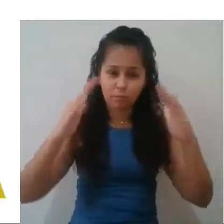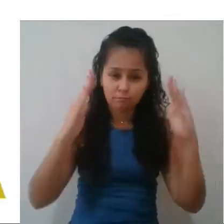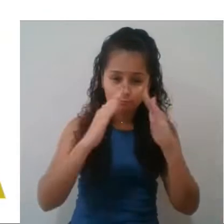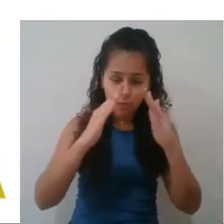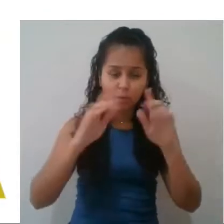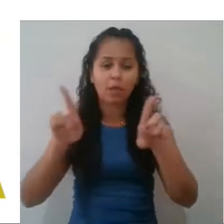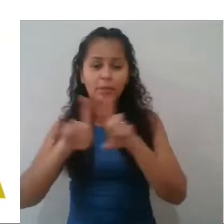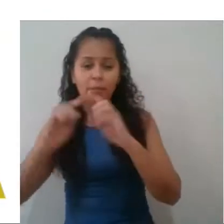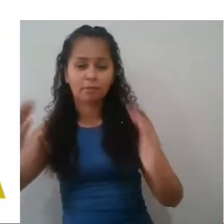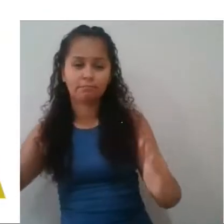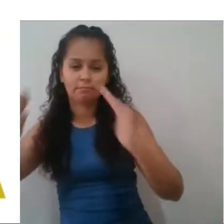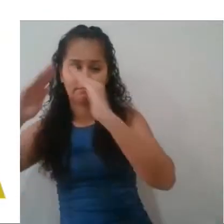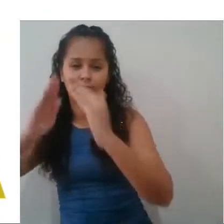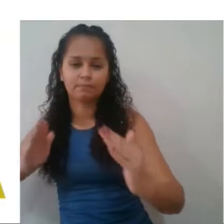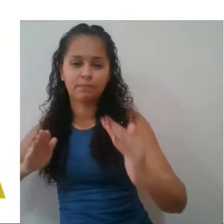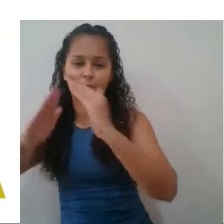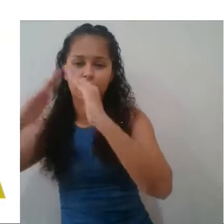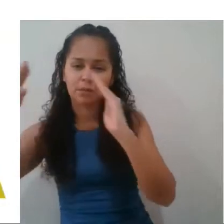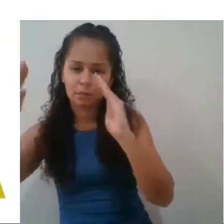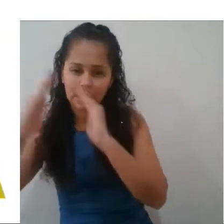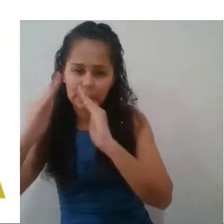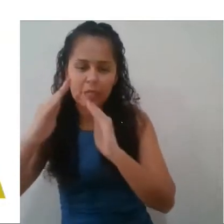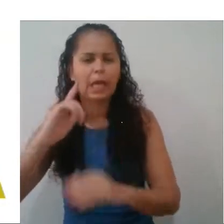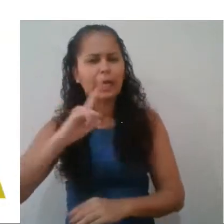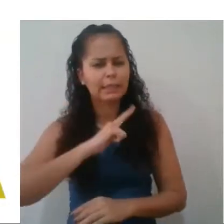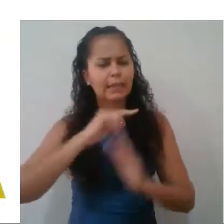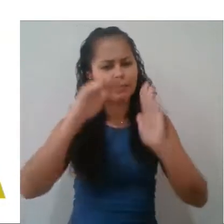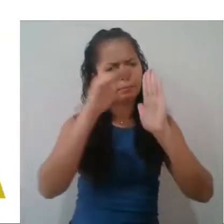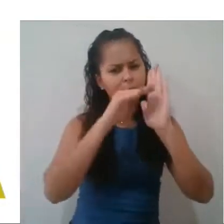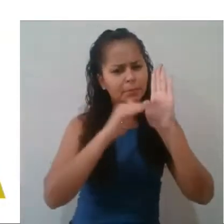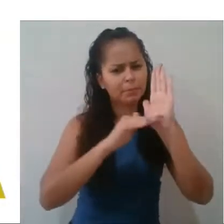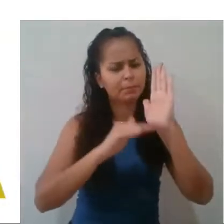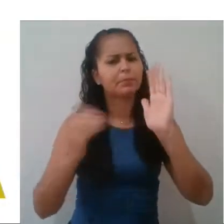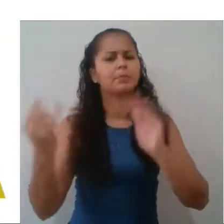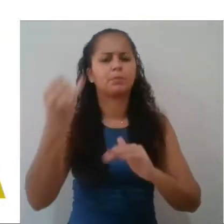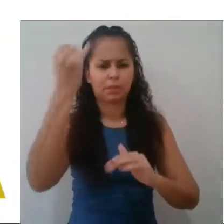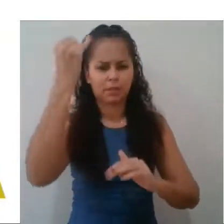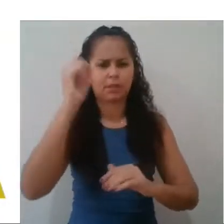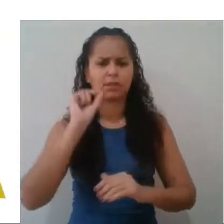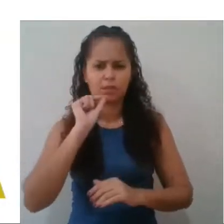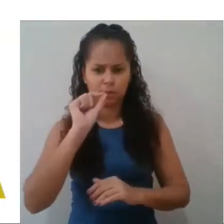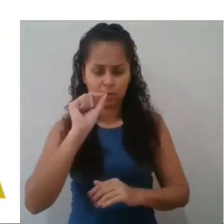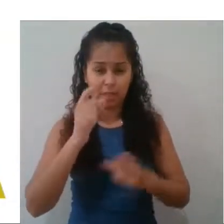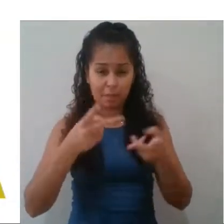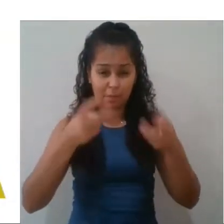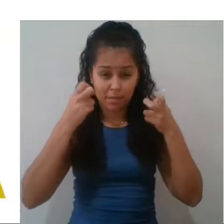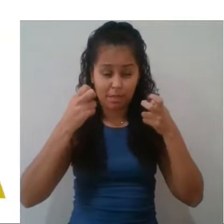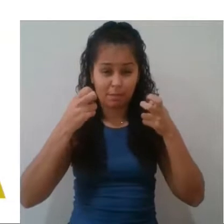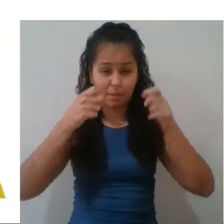menor. Os troncos possuem alguns elementos importantes. Notem que o tronco de